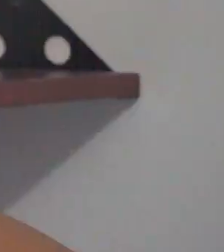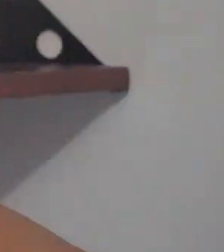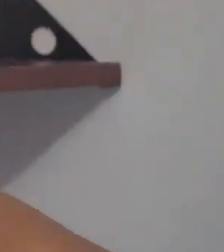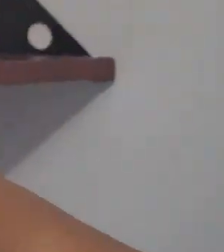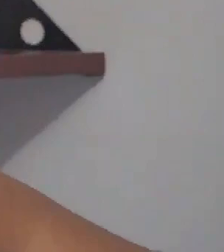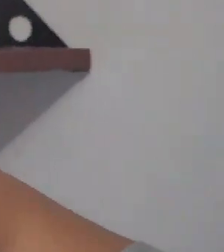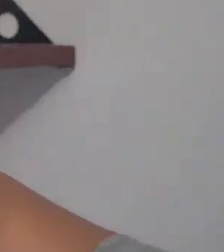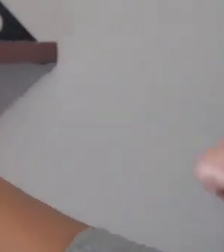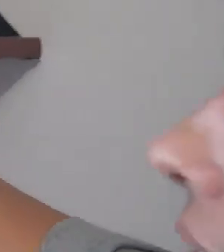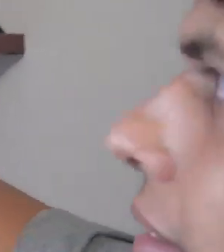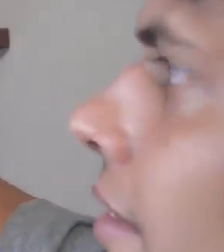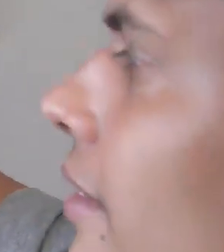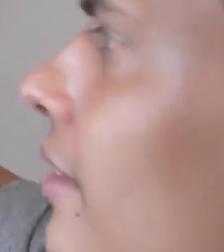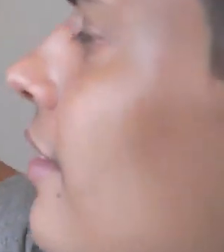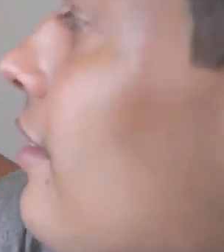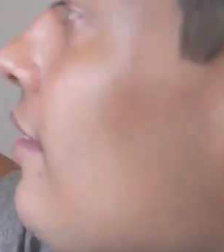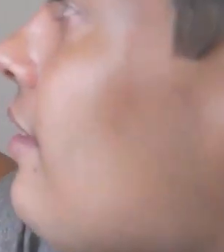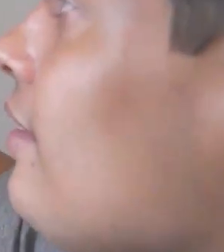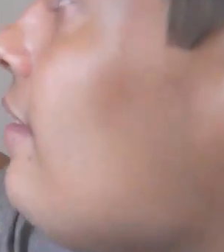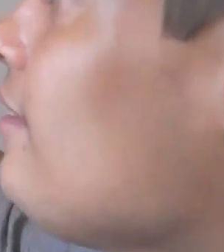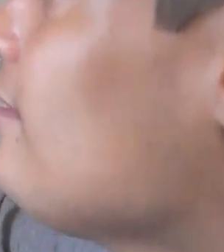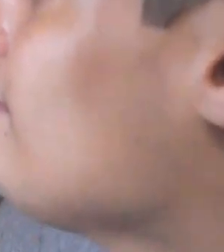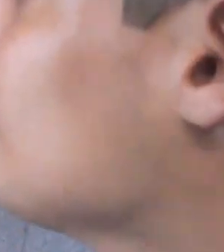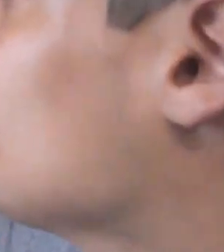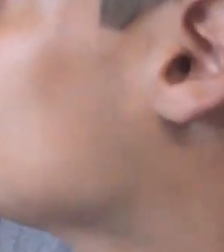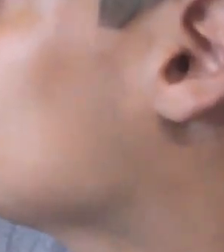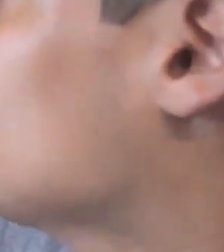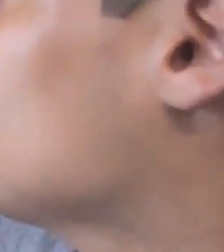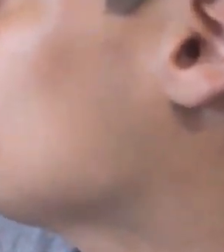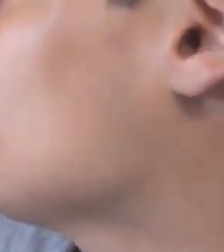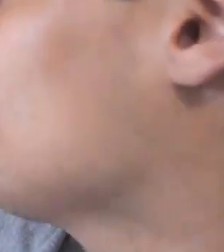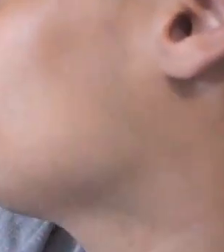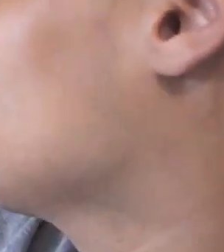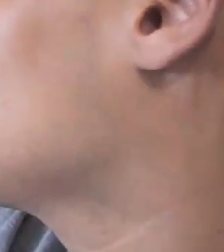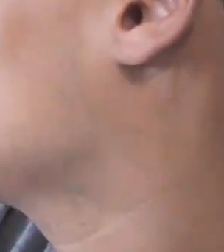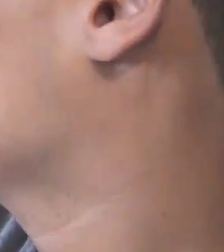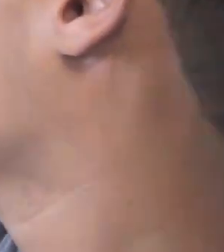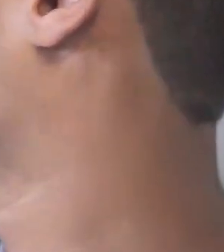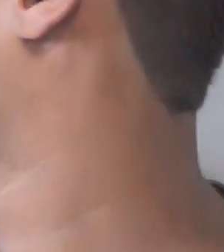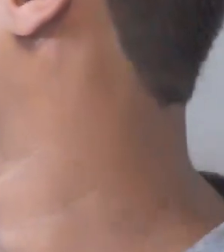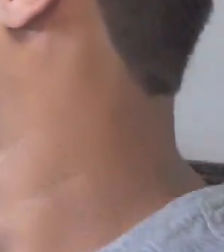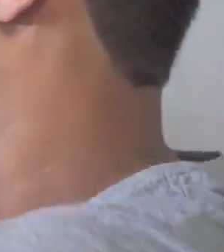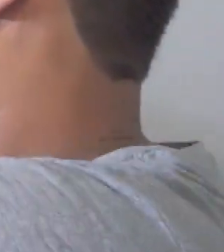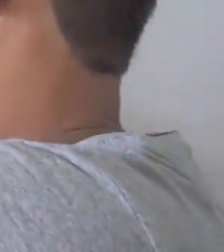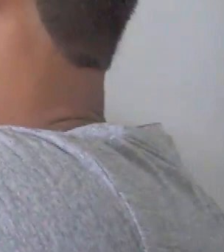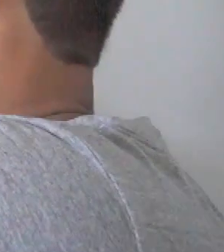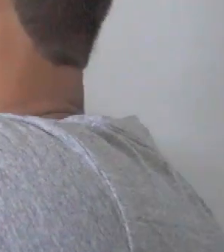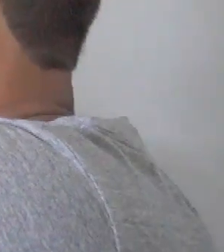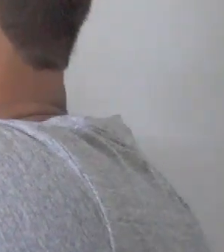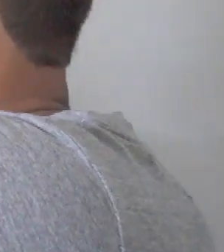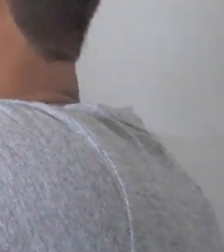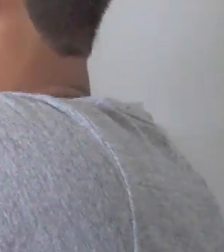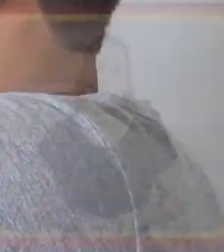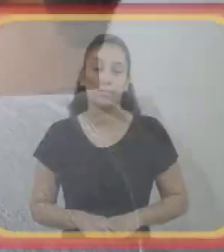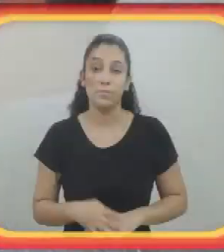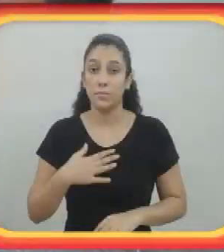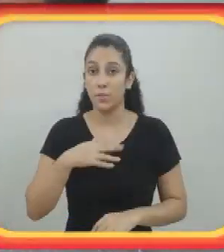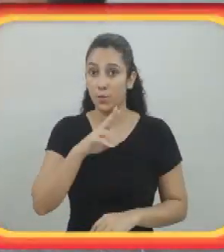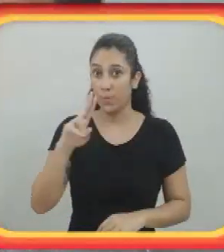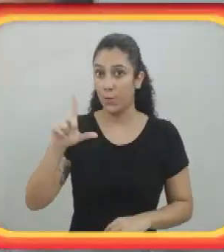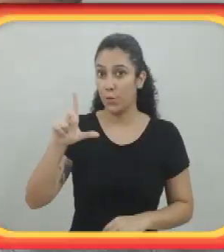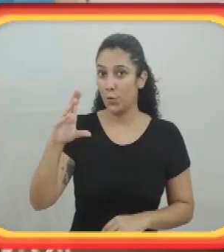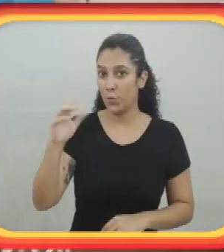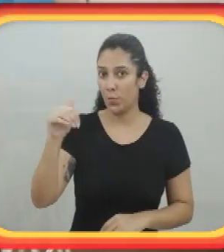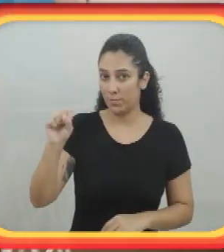dele. Prateleira com livros de direito. Lucas passa a mão nas lombadas e retira um grosso espiralado. Meu nome